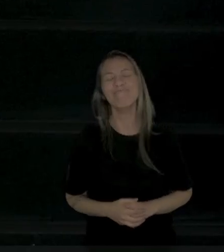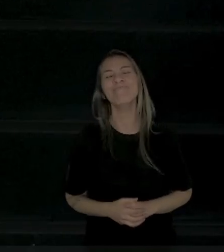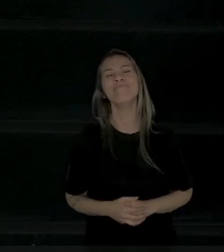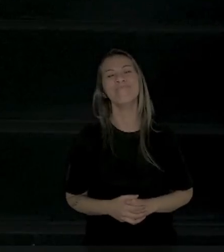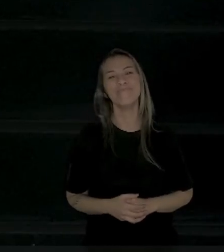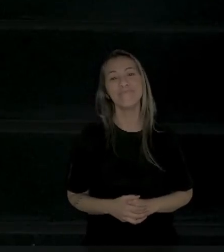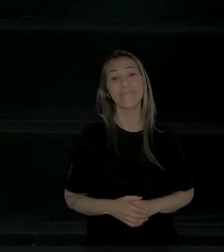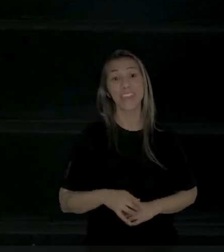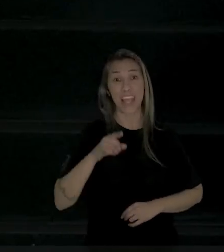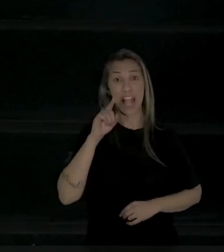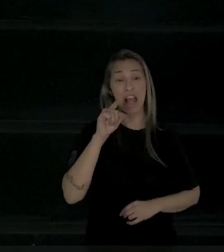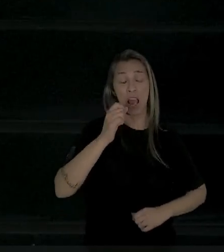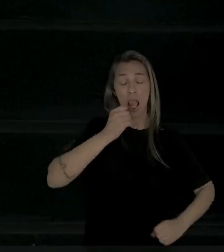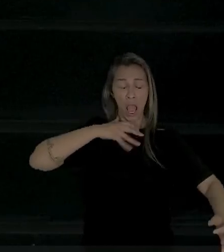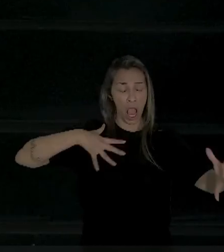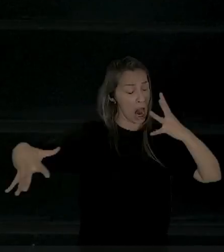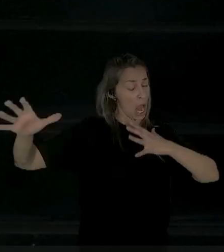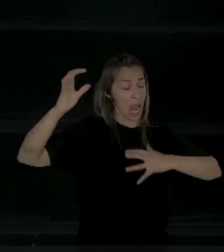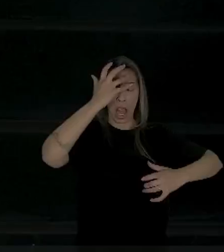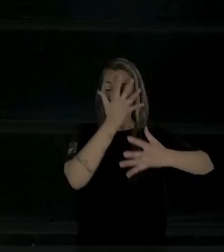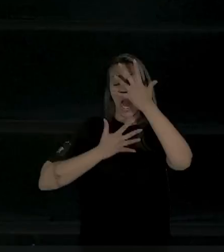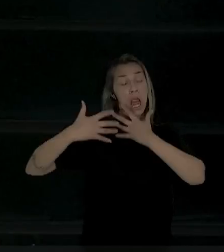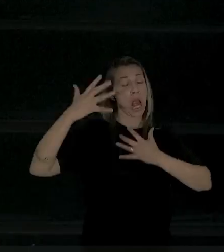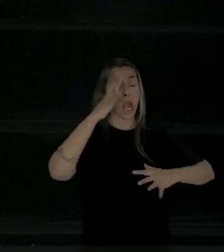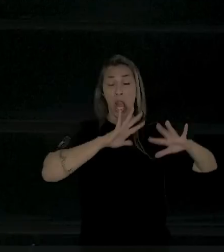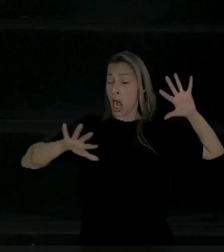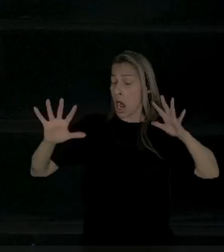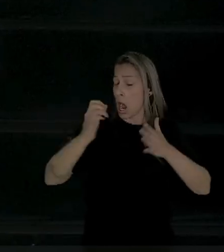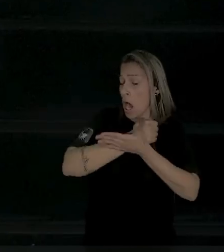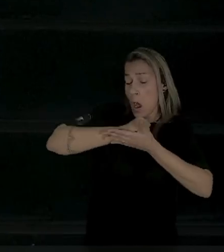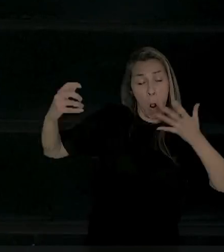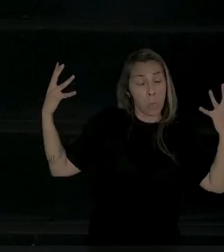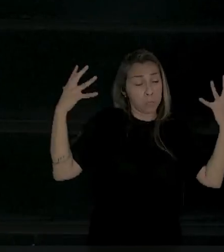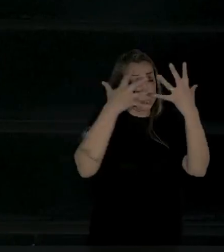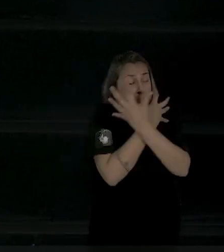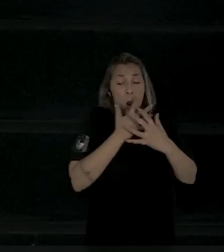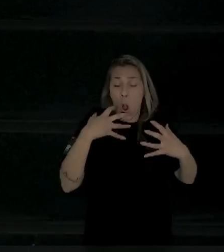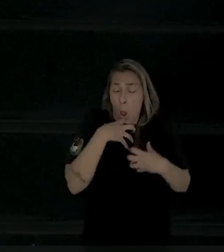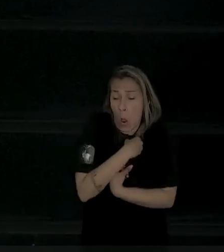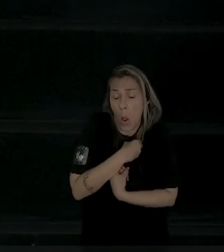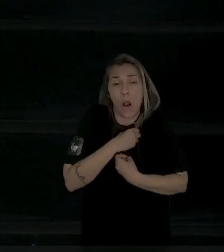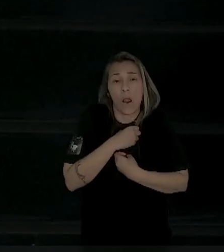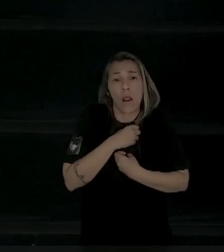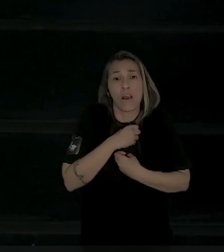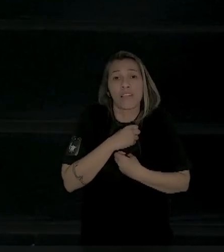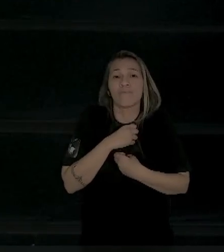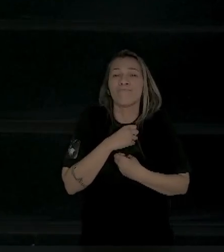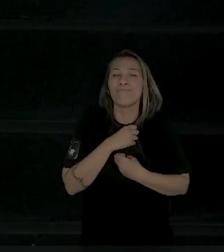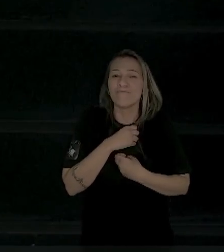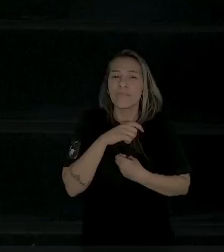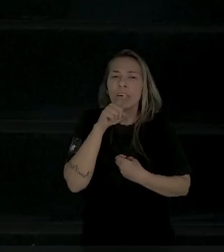não dominado pelo pavor dos terremotos, não dominado pela labareda do fogo, mas quando